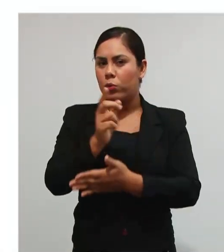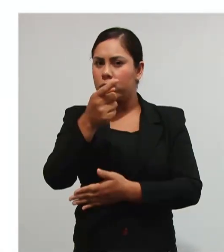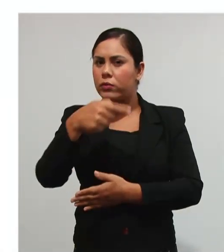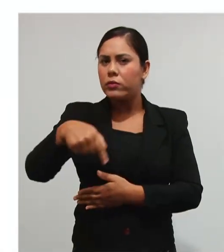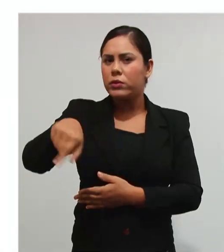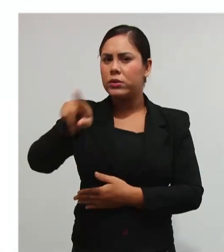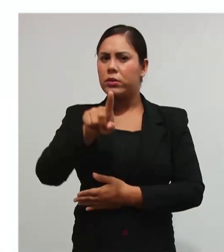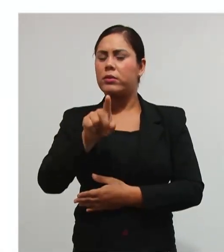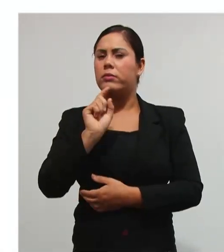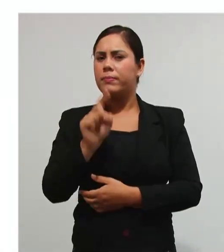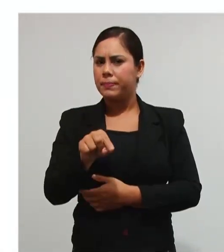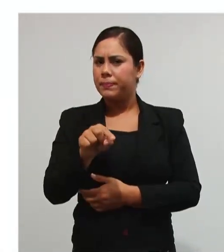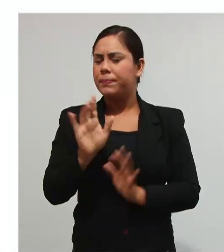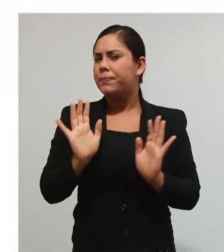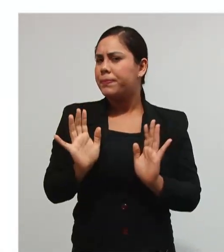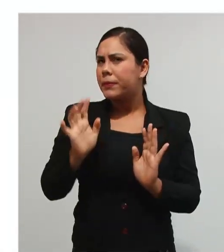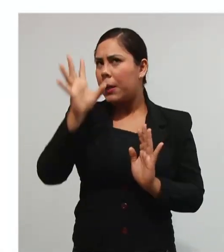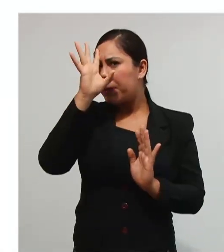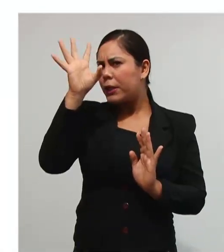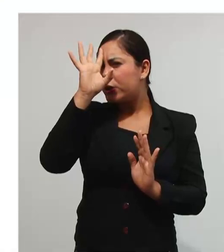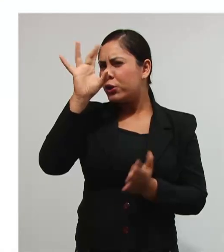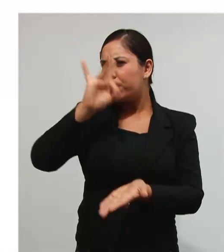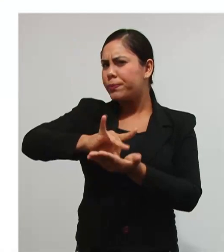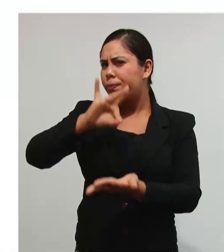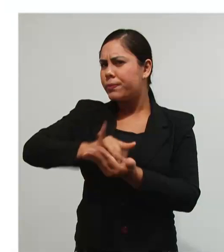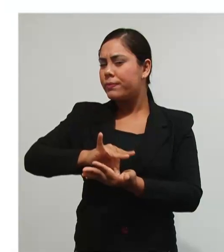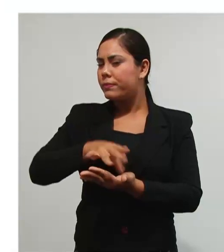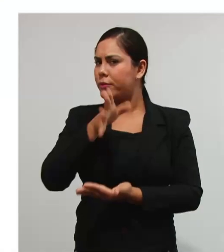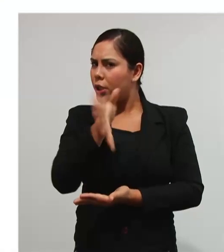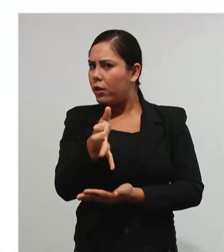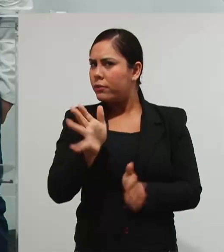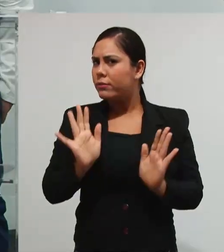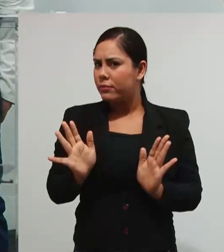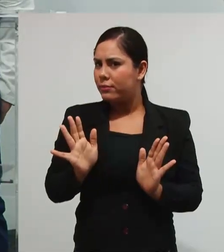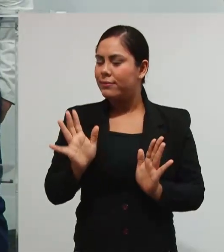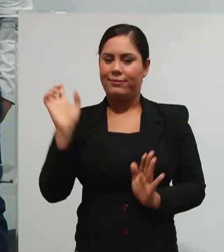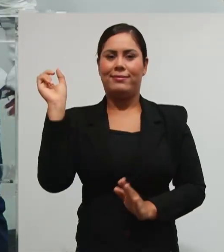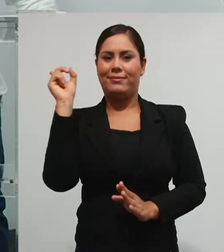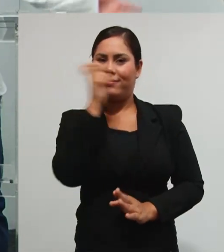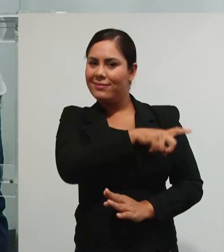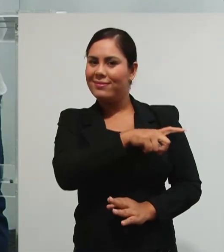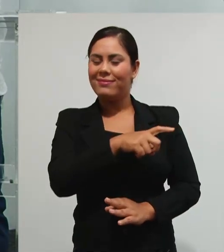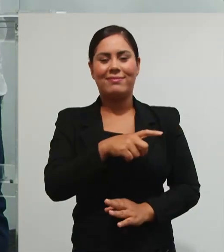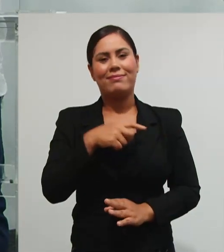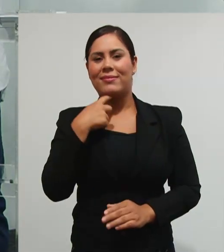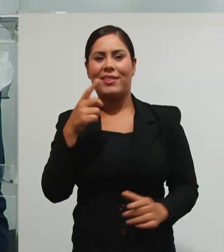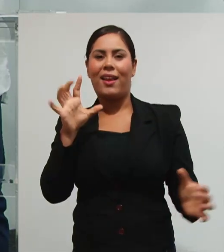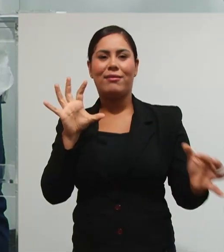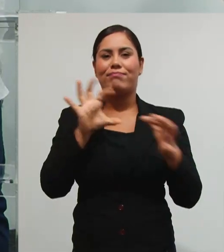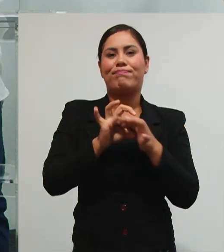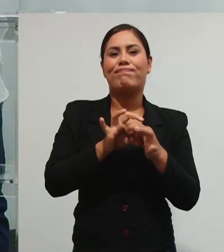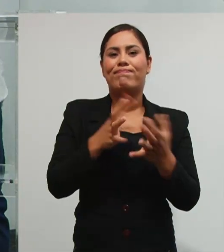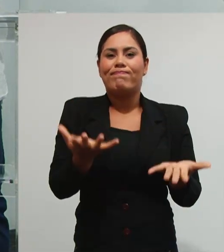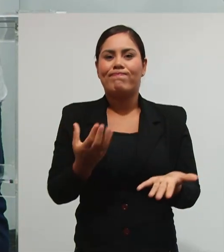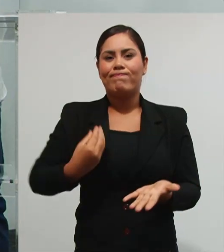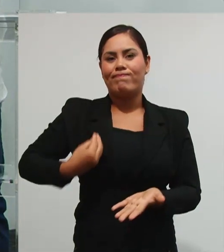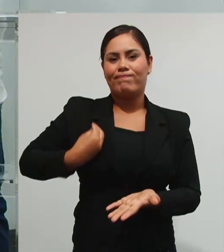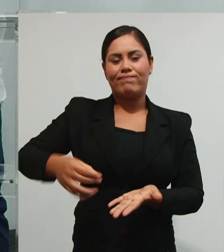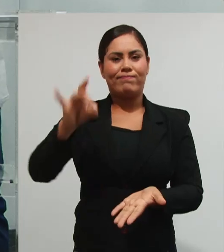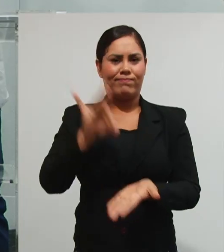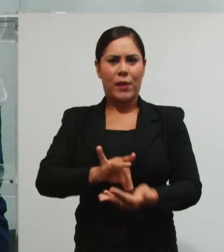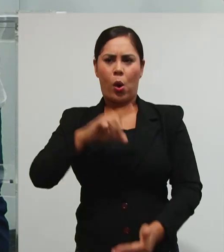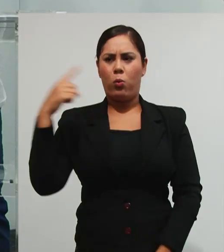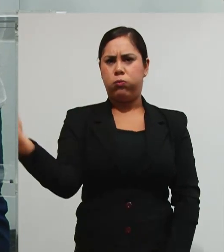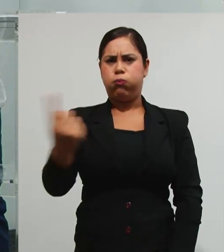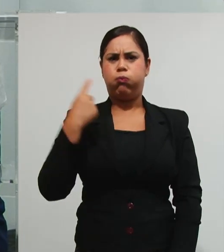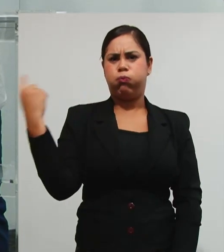aí imaginou isso acontecendo? Bem difícil, né? Por quê? Porque não faz parte da nossa realidade daqui,